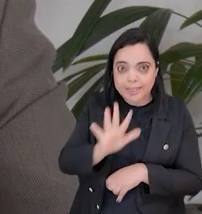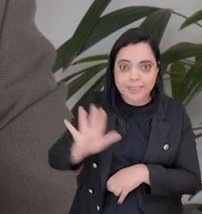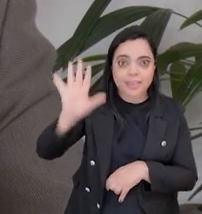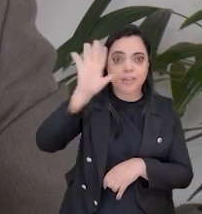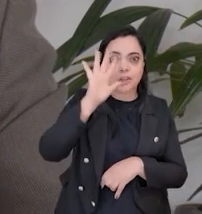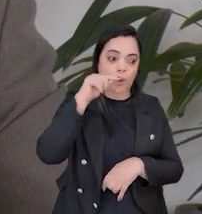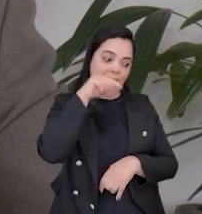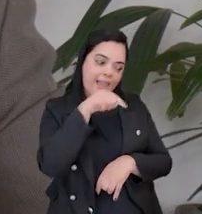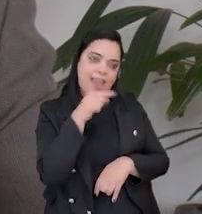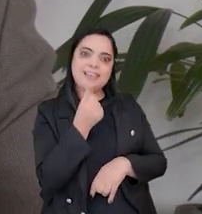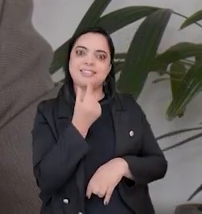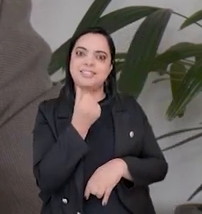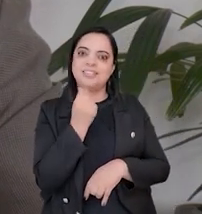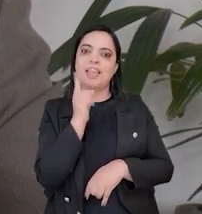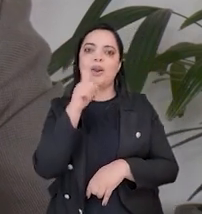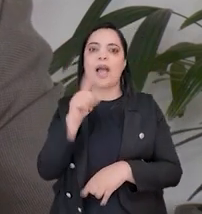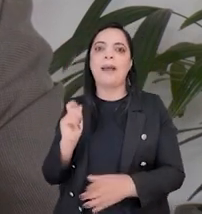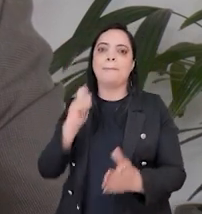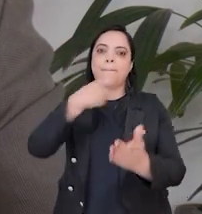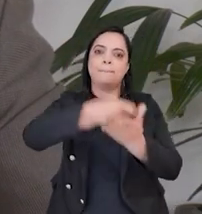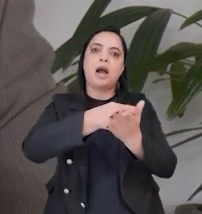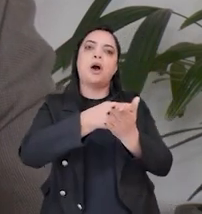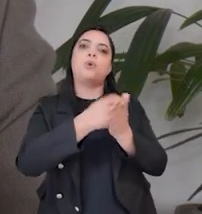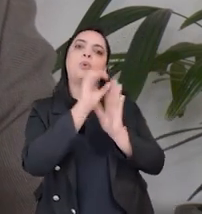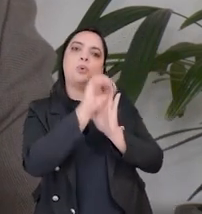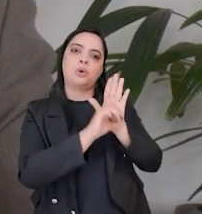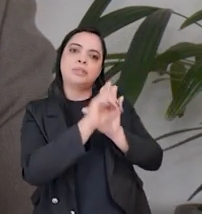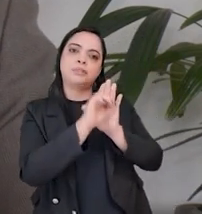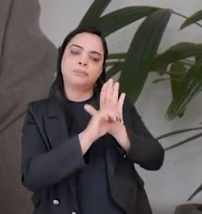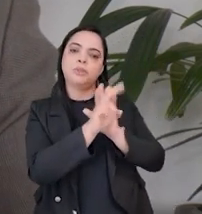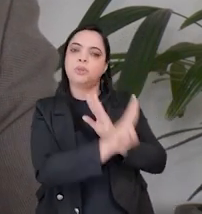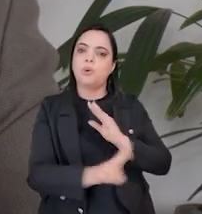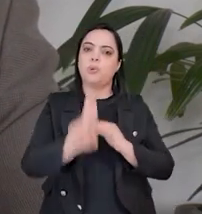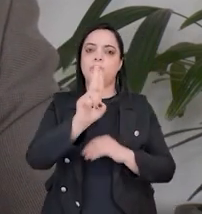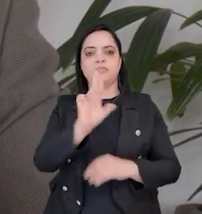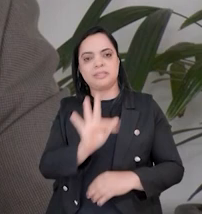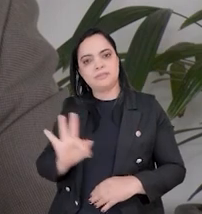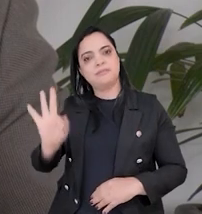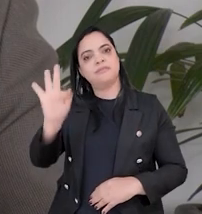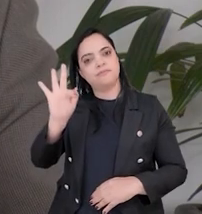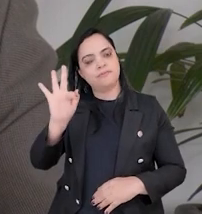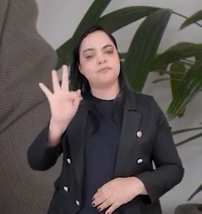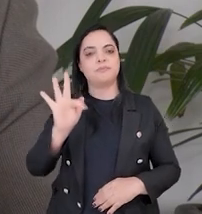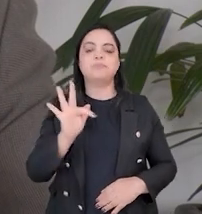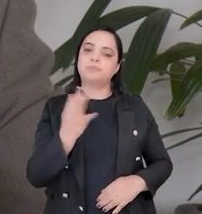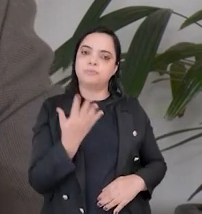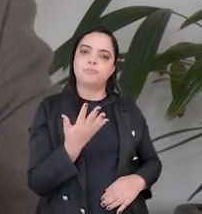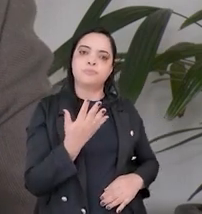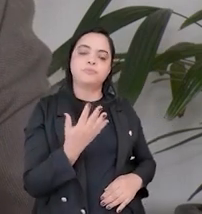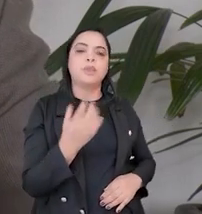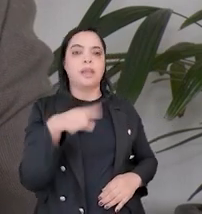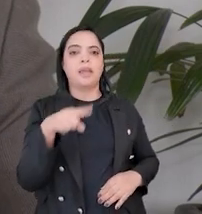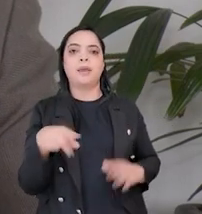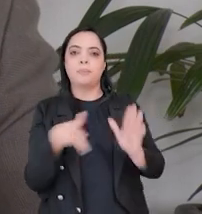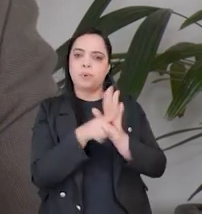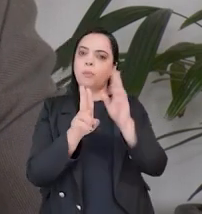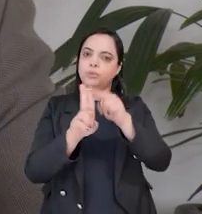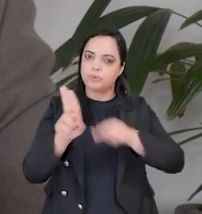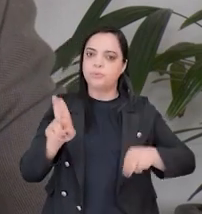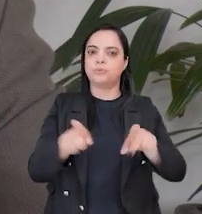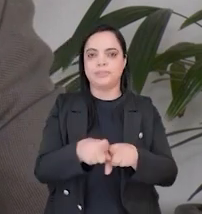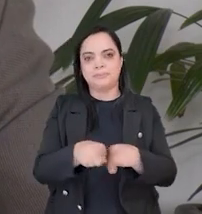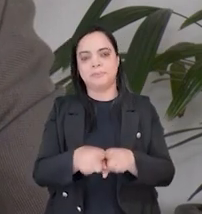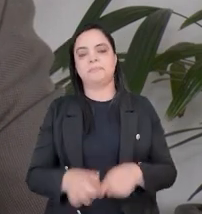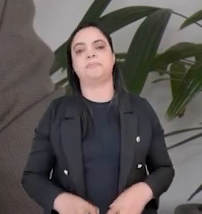e é exatamente do Tesouro Nacional que vem o orçamento das universidades federais vem o orçamento